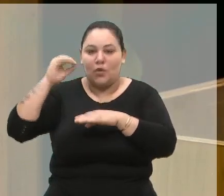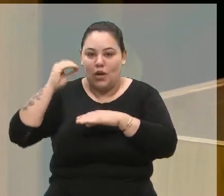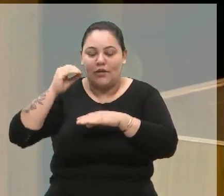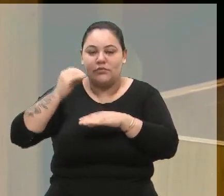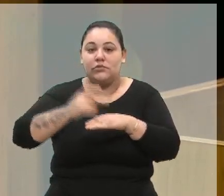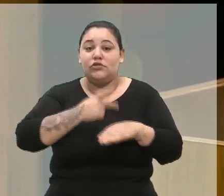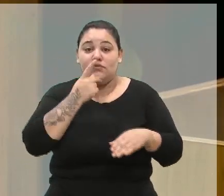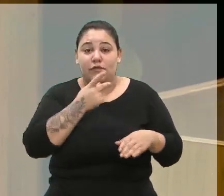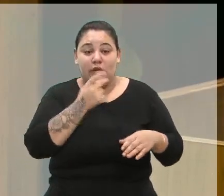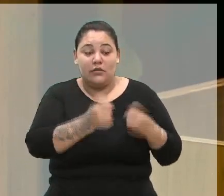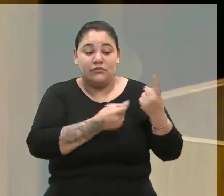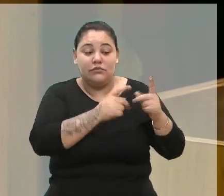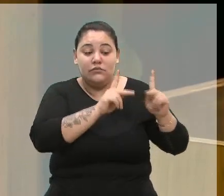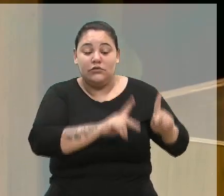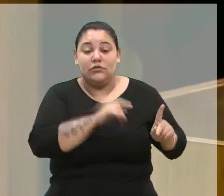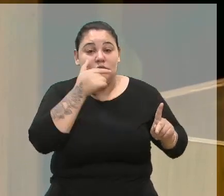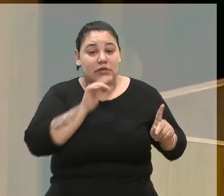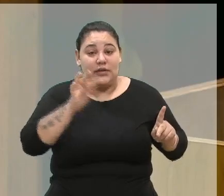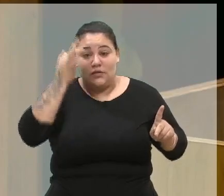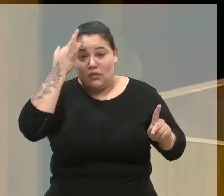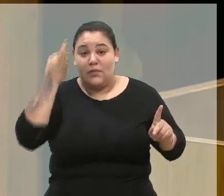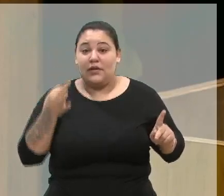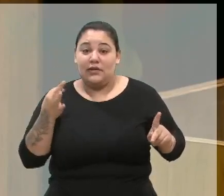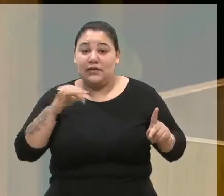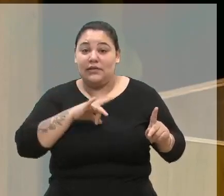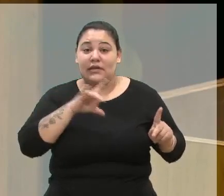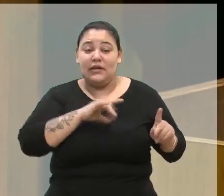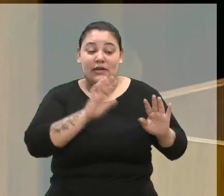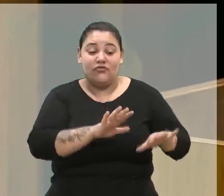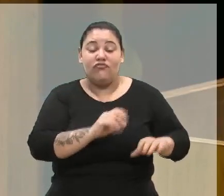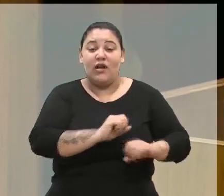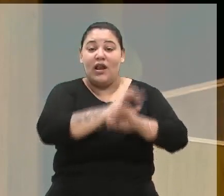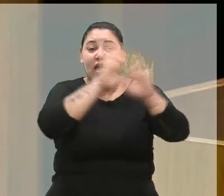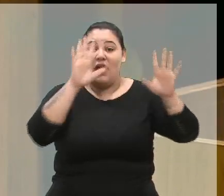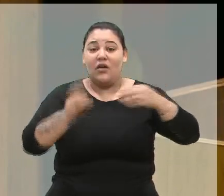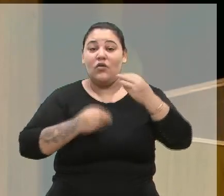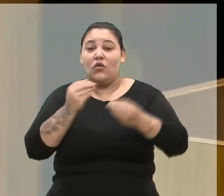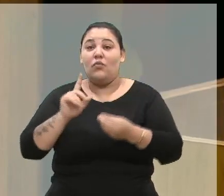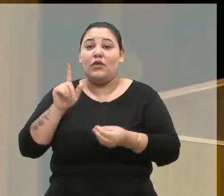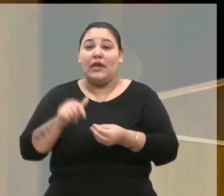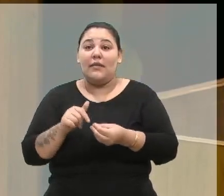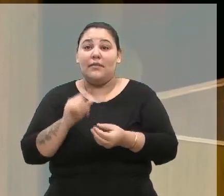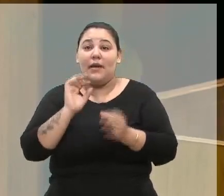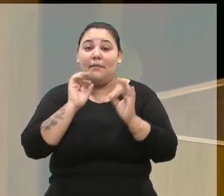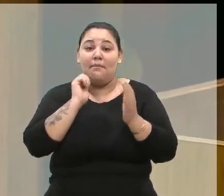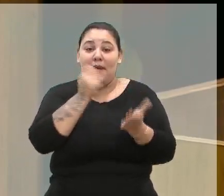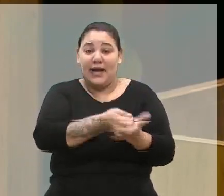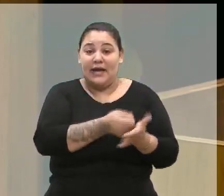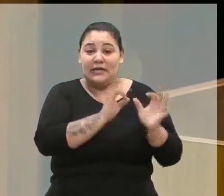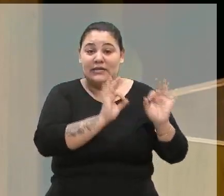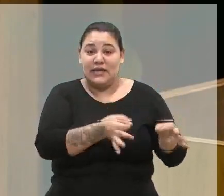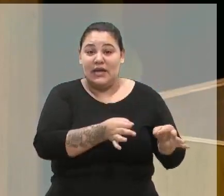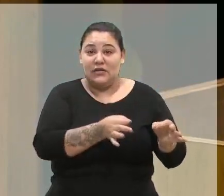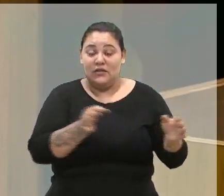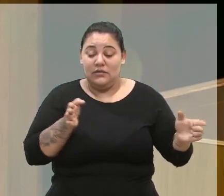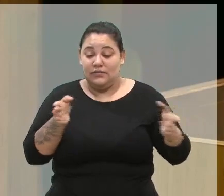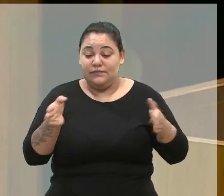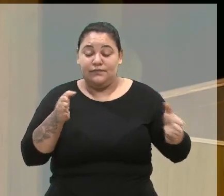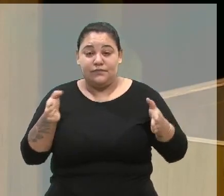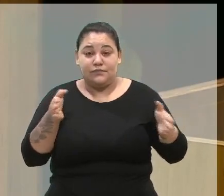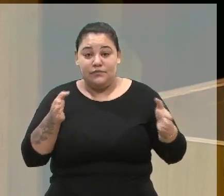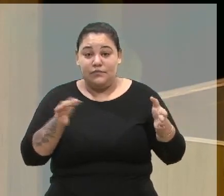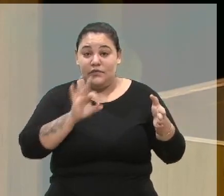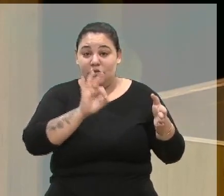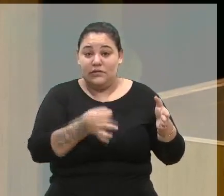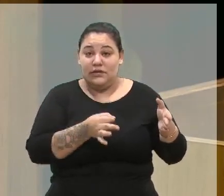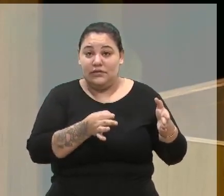conseguem ter o entendimento e a clareza de como funciona para pagar em dia, para pagar dentro dos dias que está